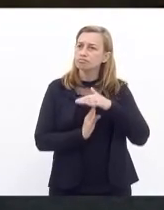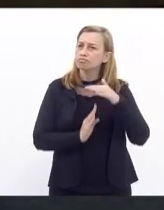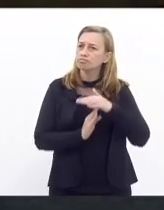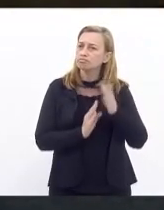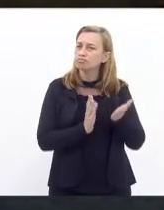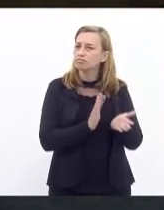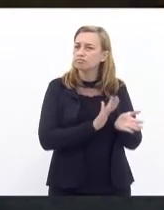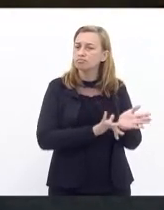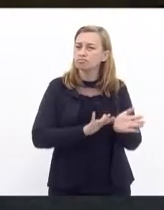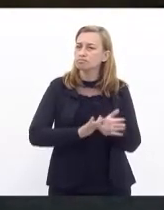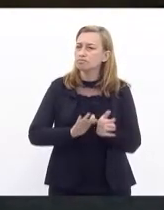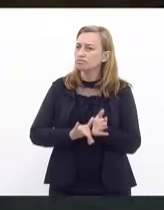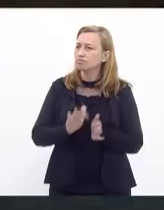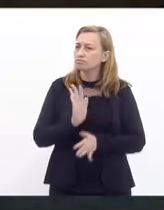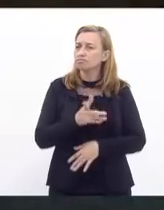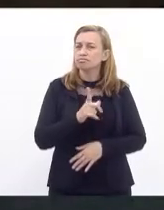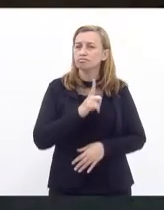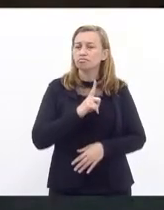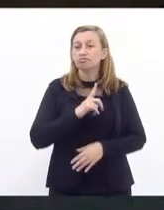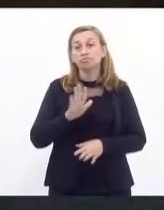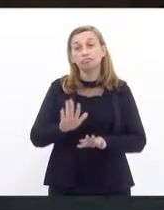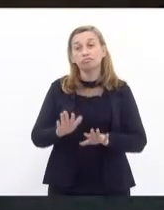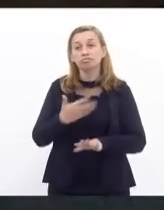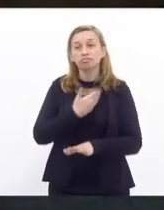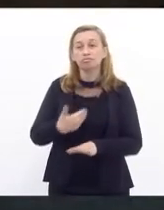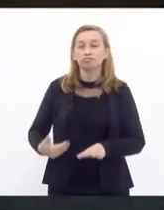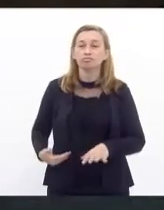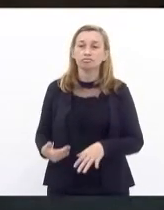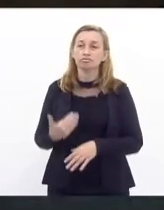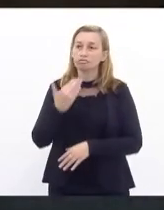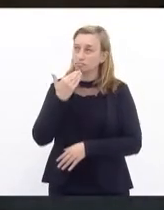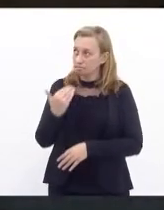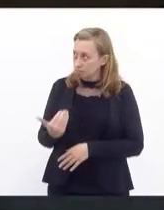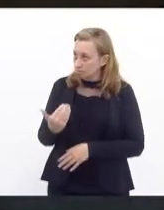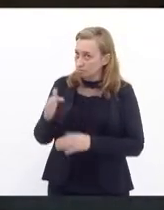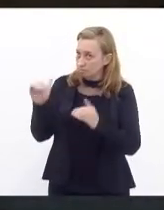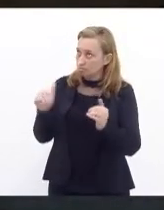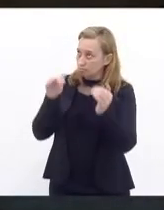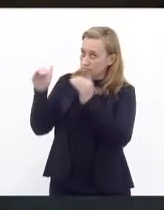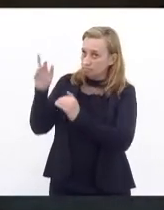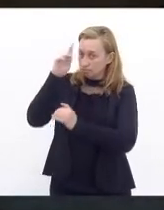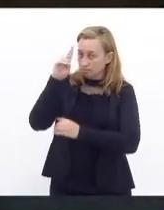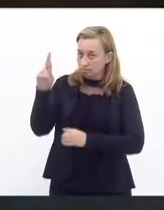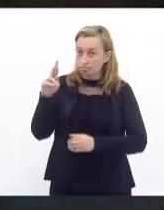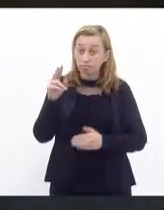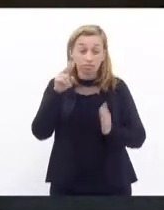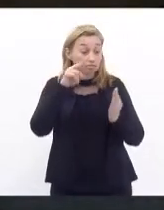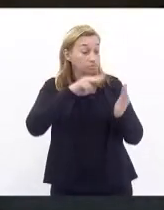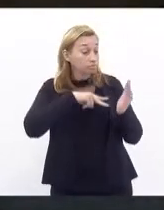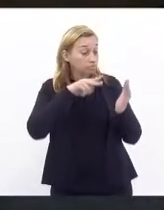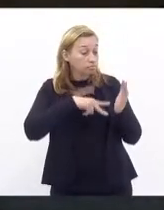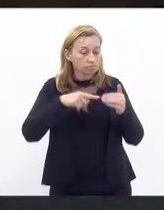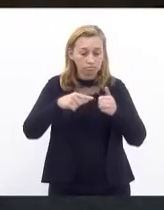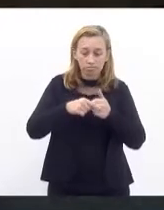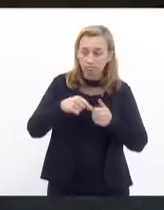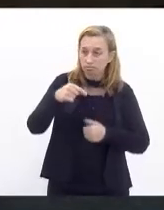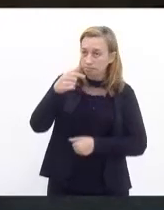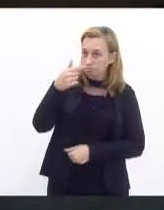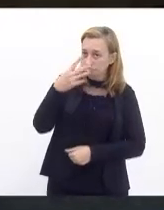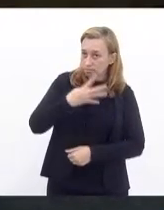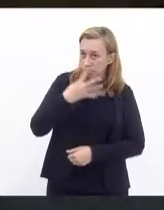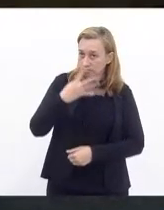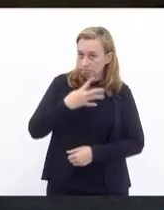despesas já criadas. E aí, senhor governador, eu quero pedir a Vossa Excelência que faça a leitura do artigo 4º